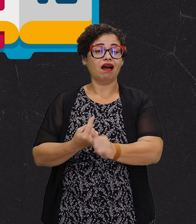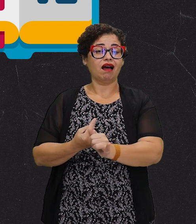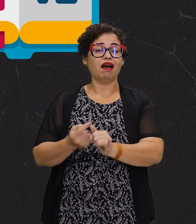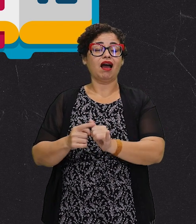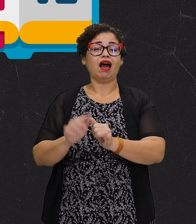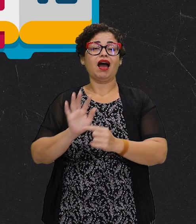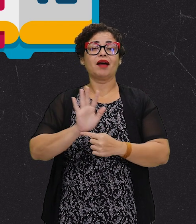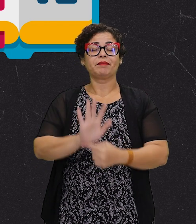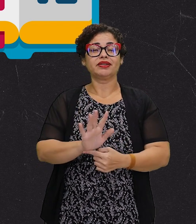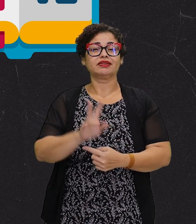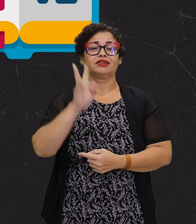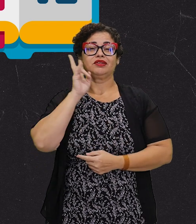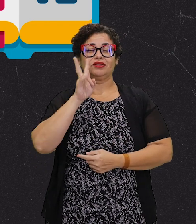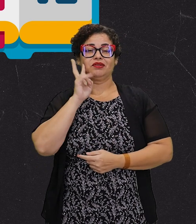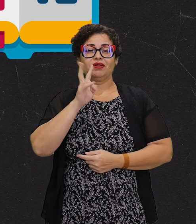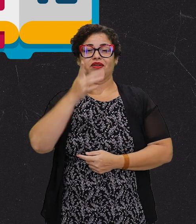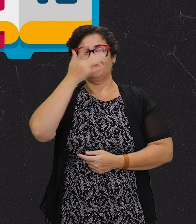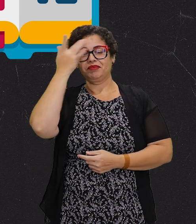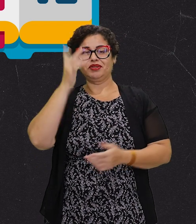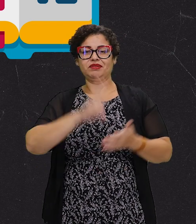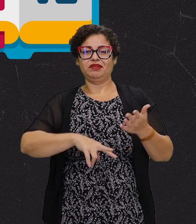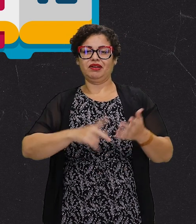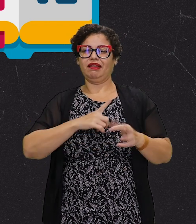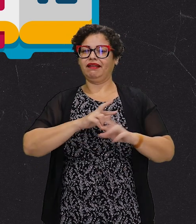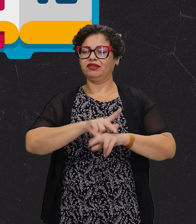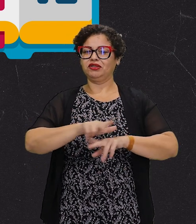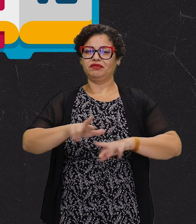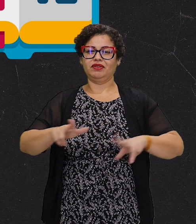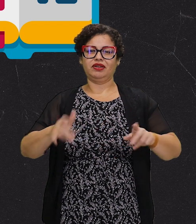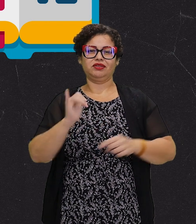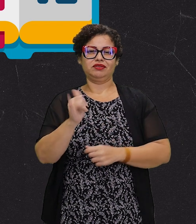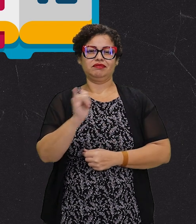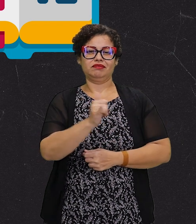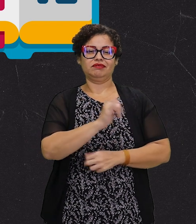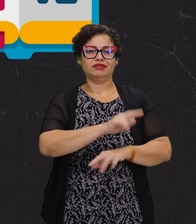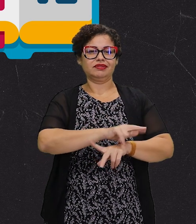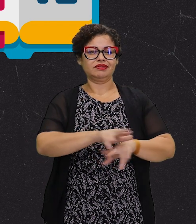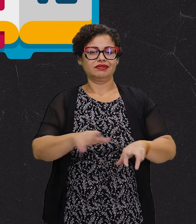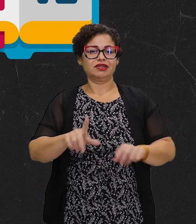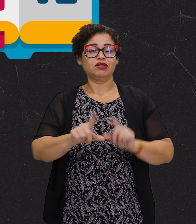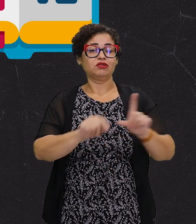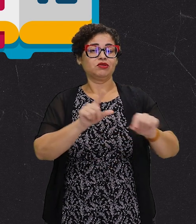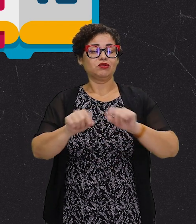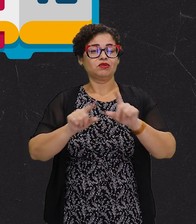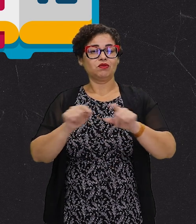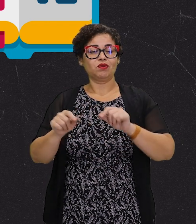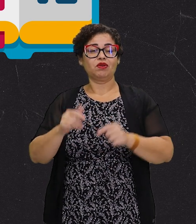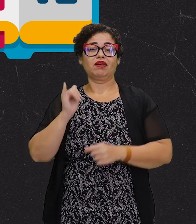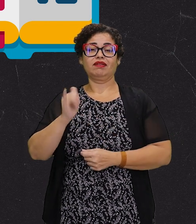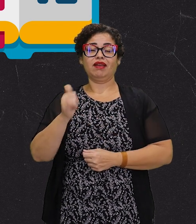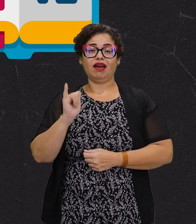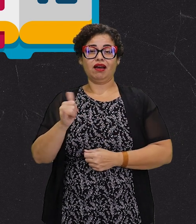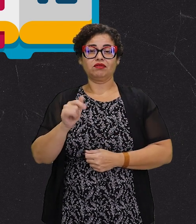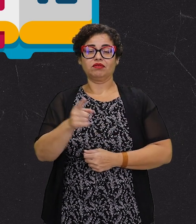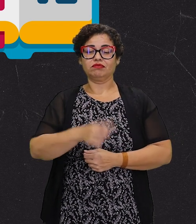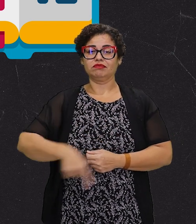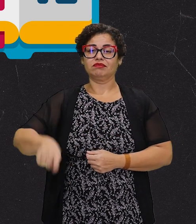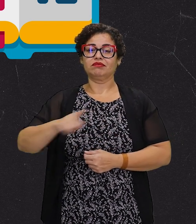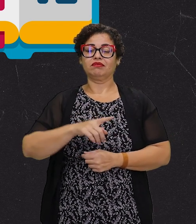história ao leitor. Existem diferentes tipos de narradores e a escolha do